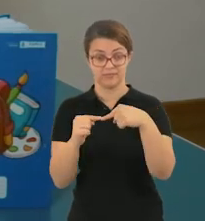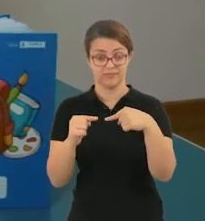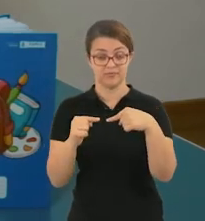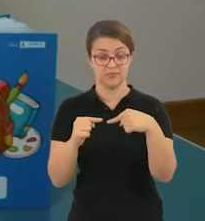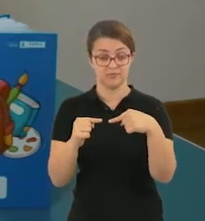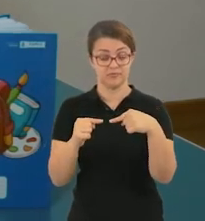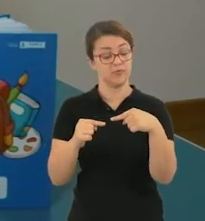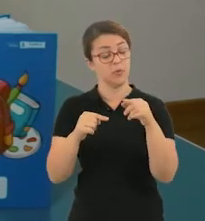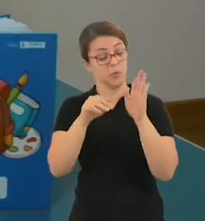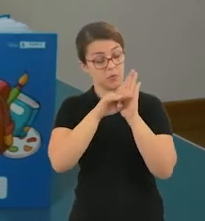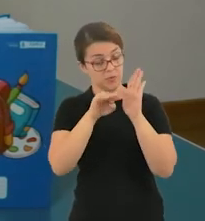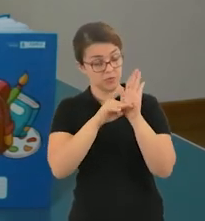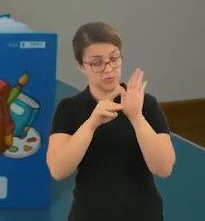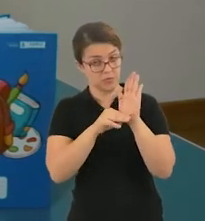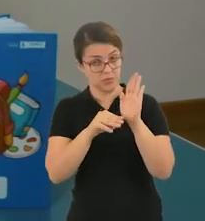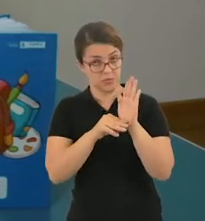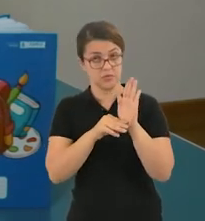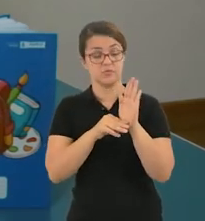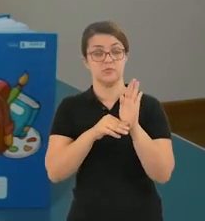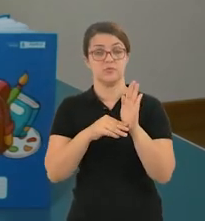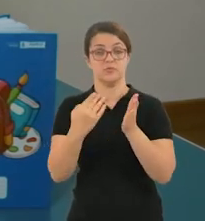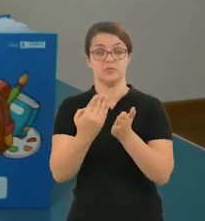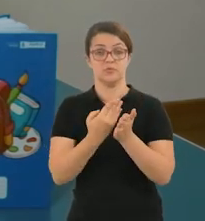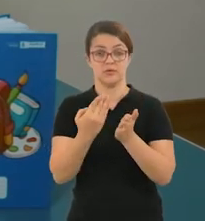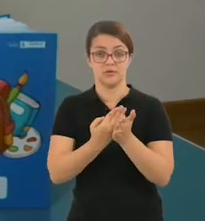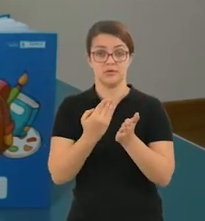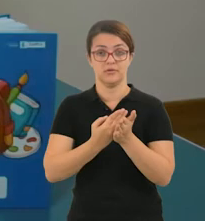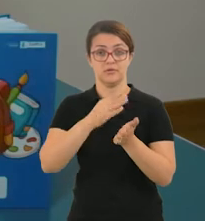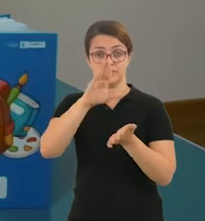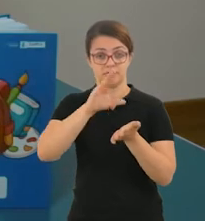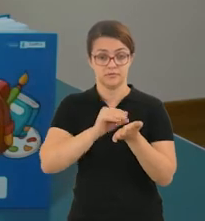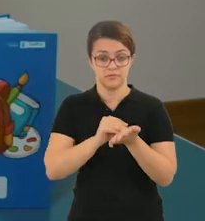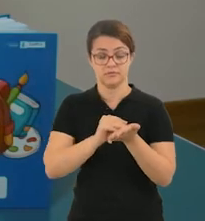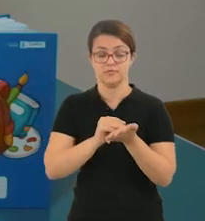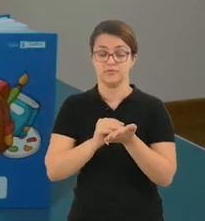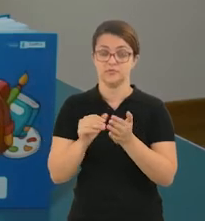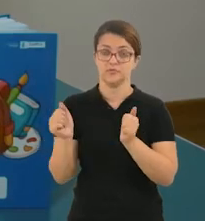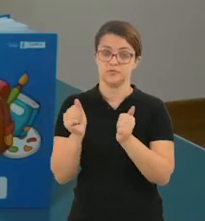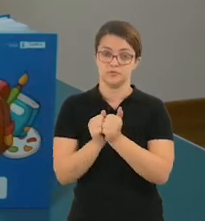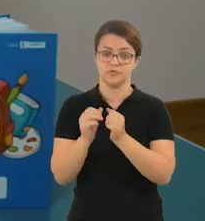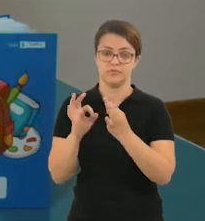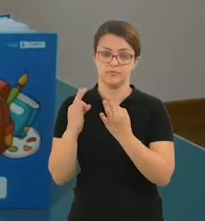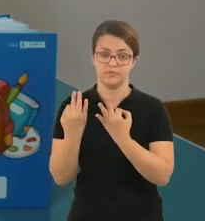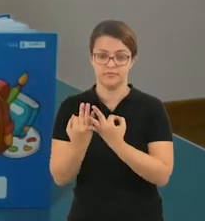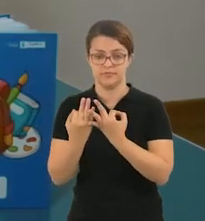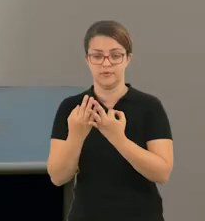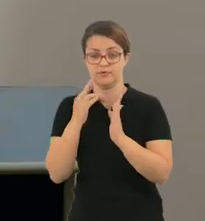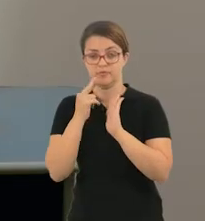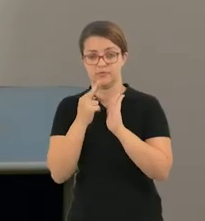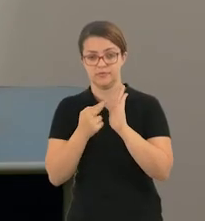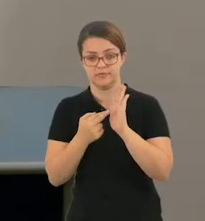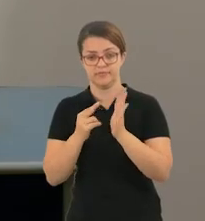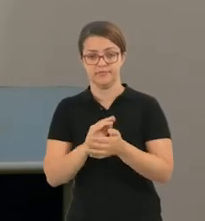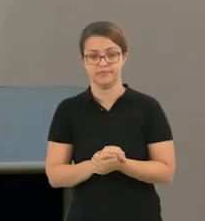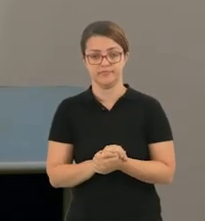ligado. Os próximos você vai fazer no seu caderno com a ajuda de um adulto em casa, tá bom?